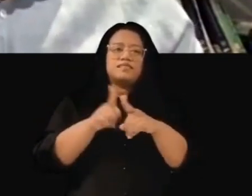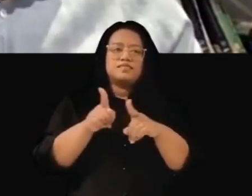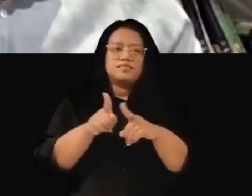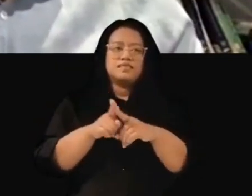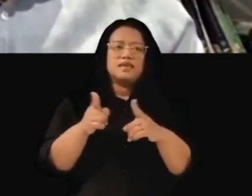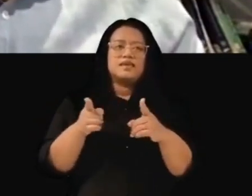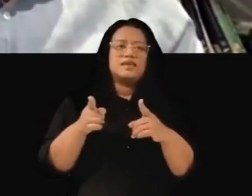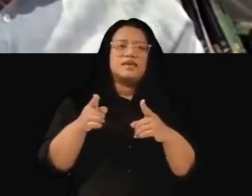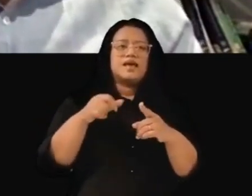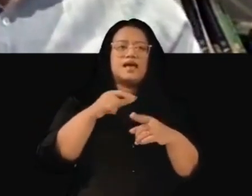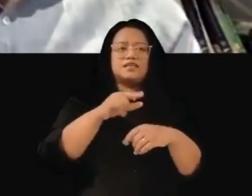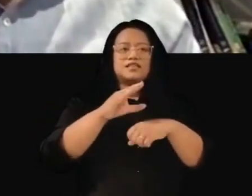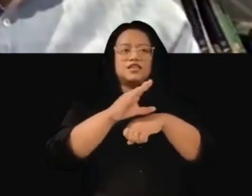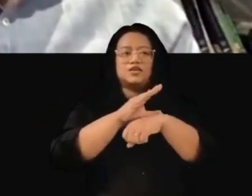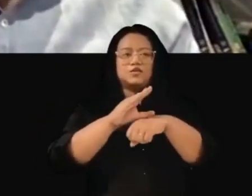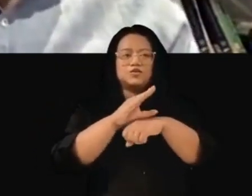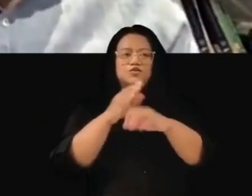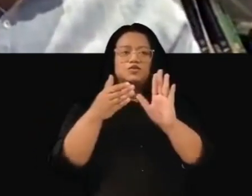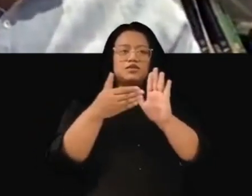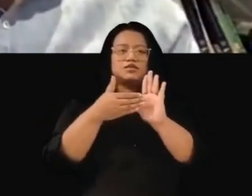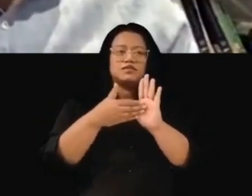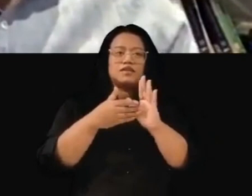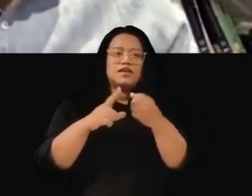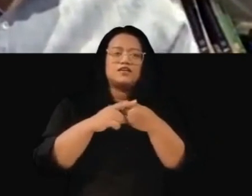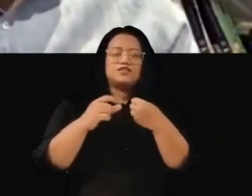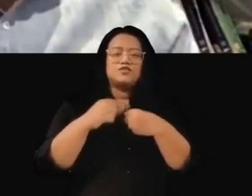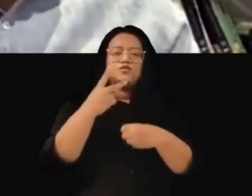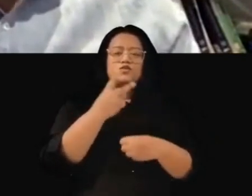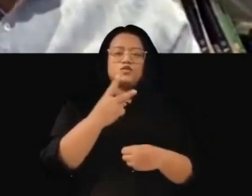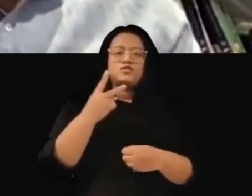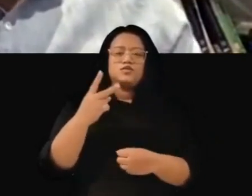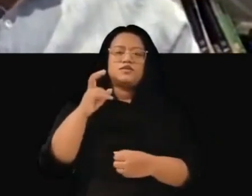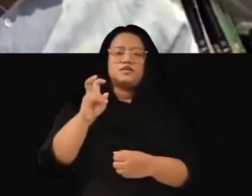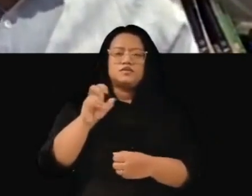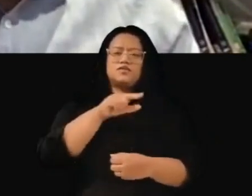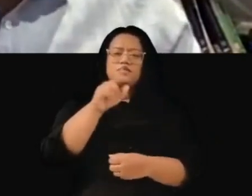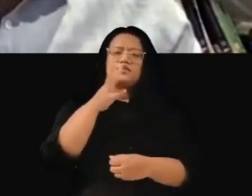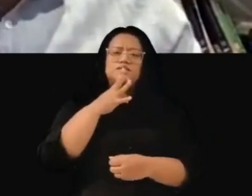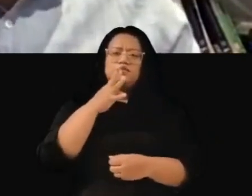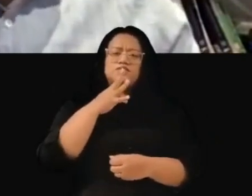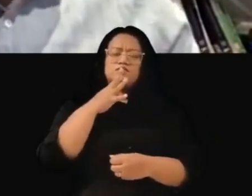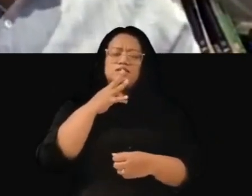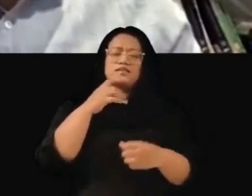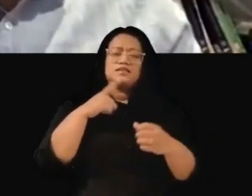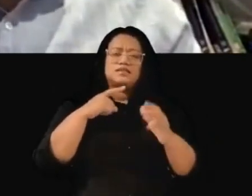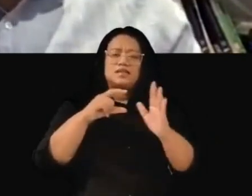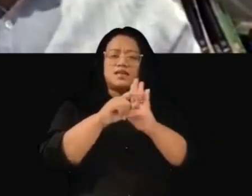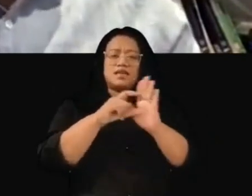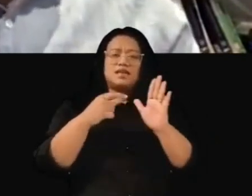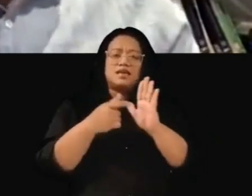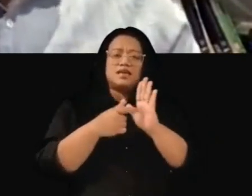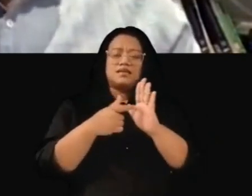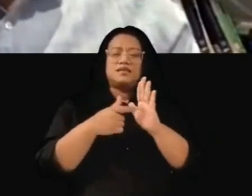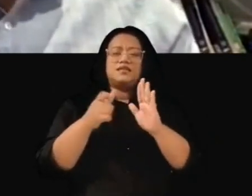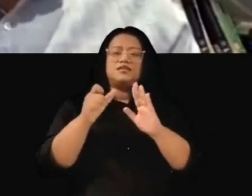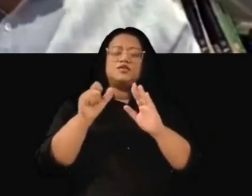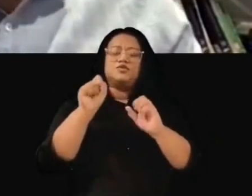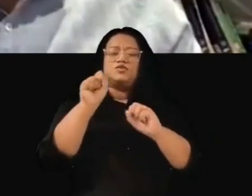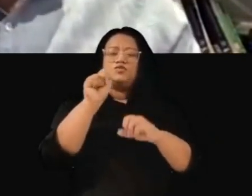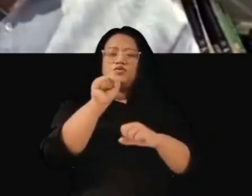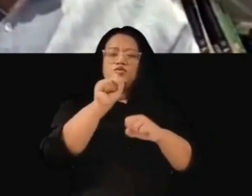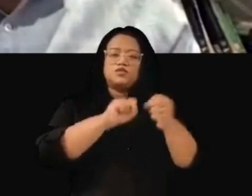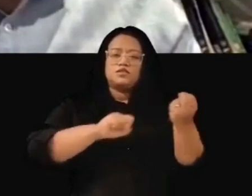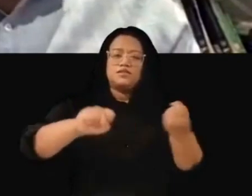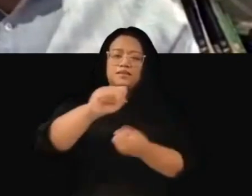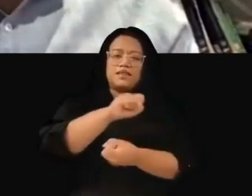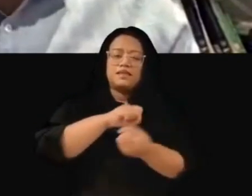presentes na nossa Constituição. Não preciso dizer para vocês o artigo 225, certamente conhece melhor que eu, mas temos preceitos fundamentais como sustentabilidade, direito